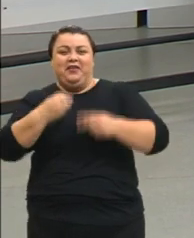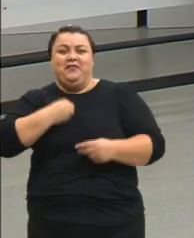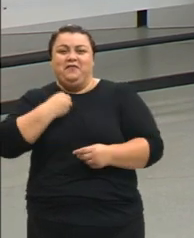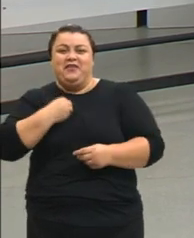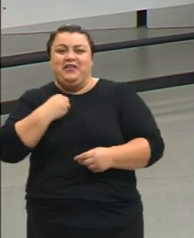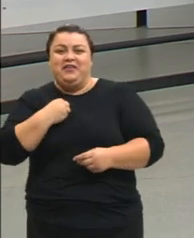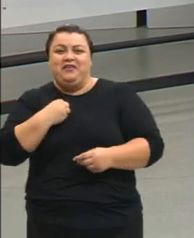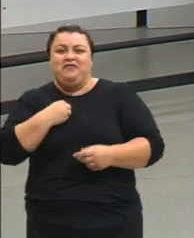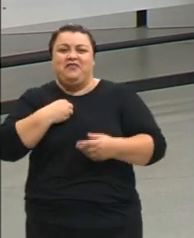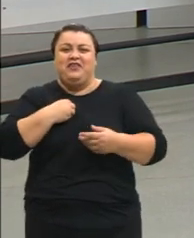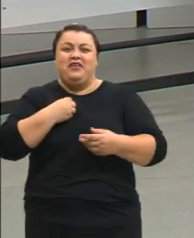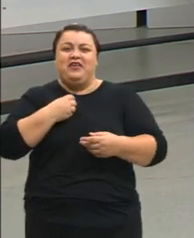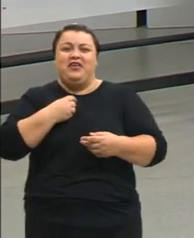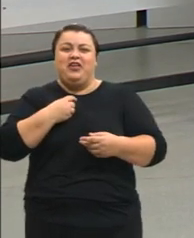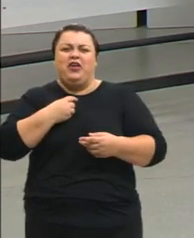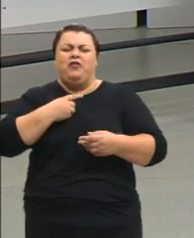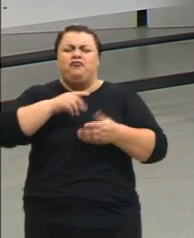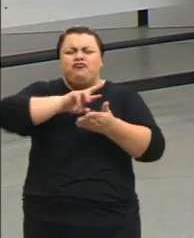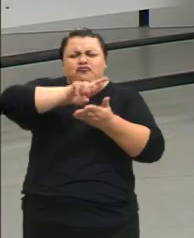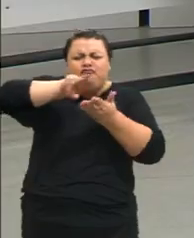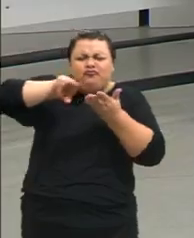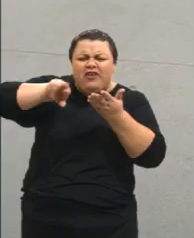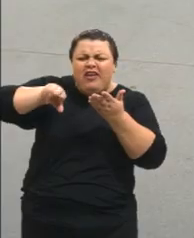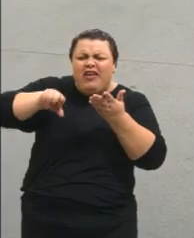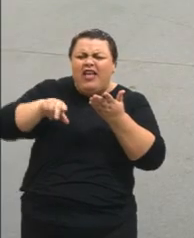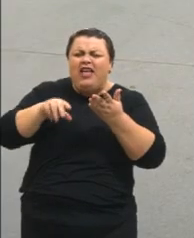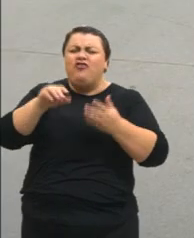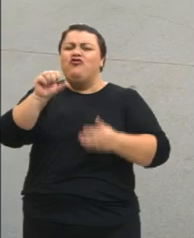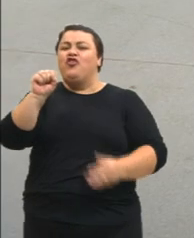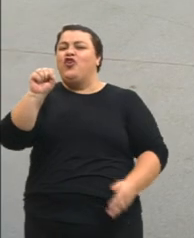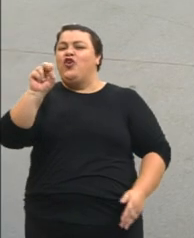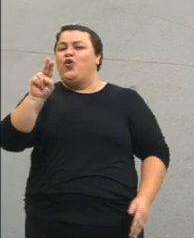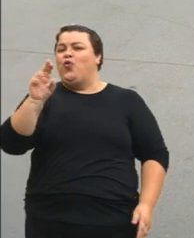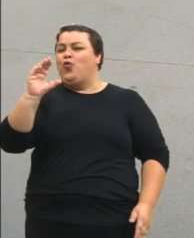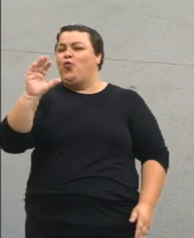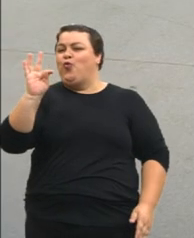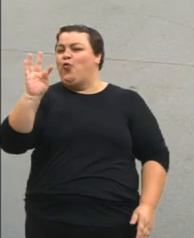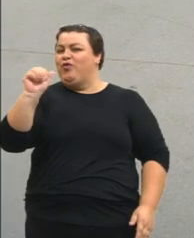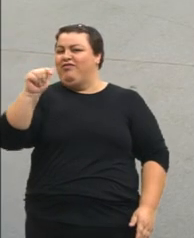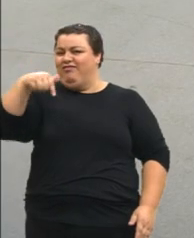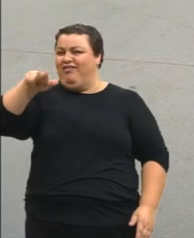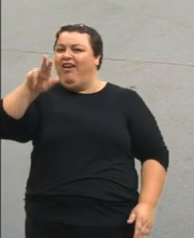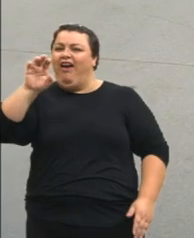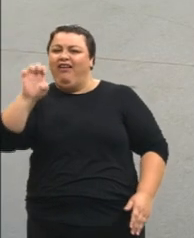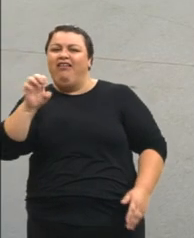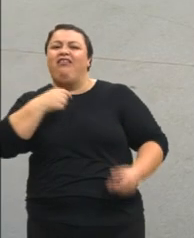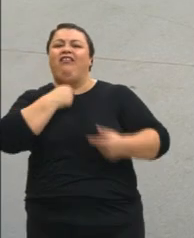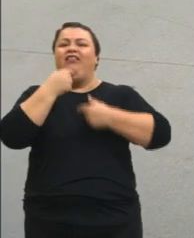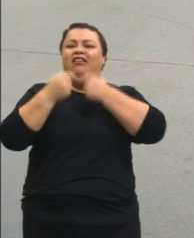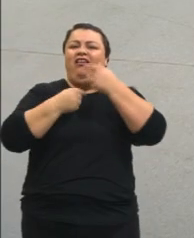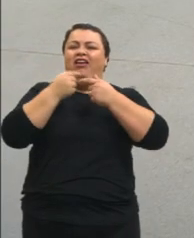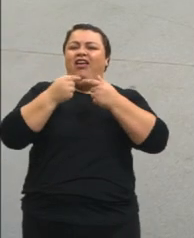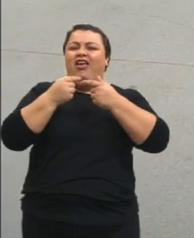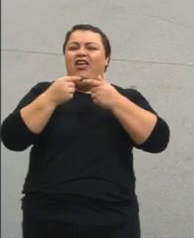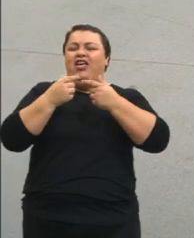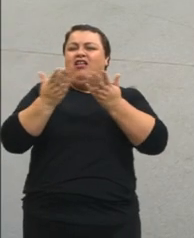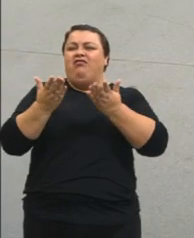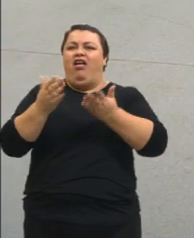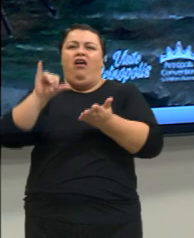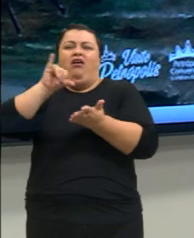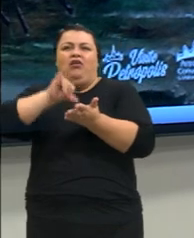vários sotaques diferentes se a gente pegar o SAC da capital os Tac do litoral está aqui do interior